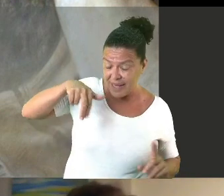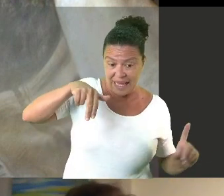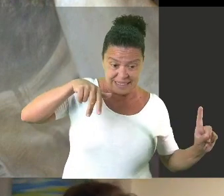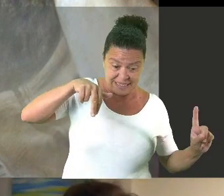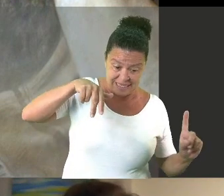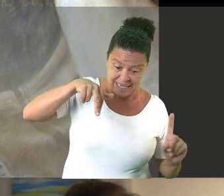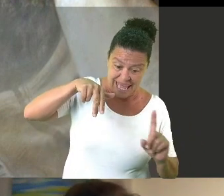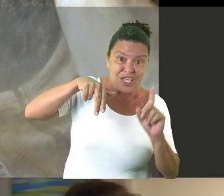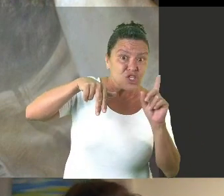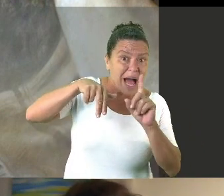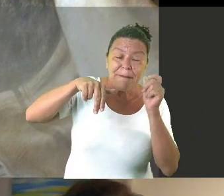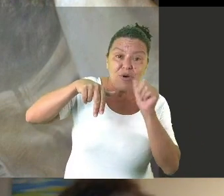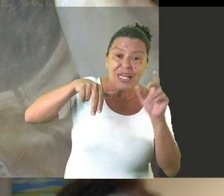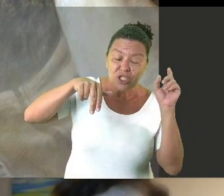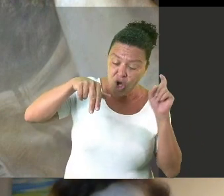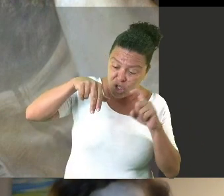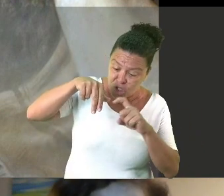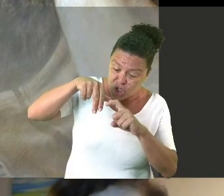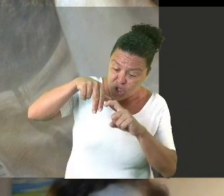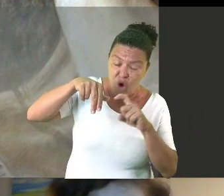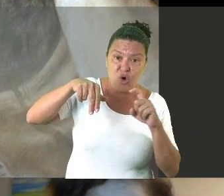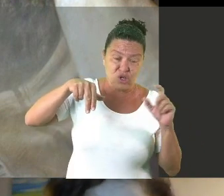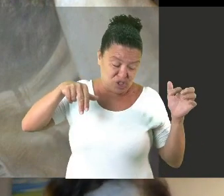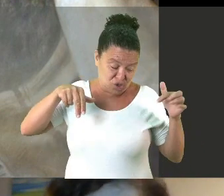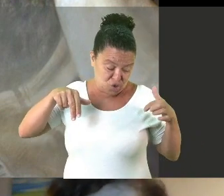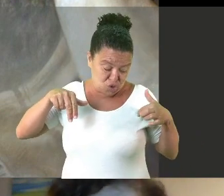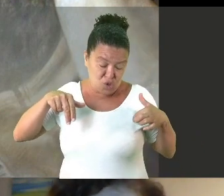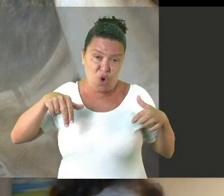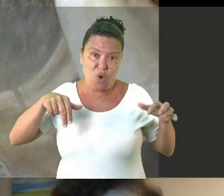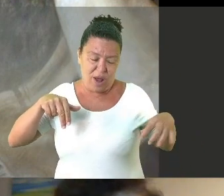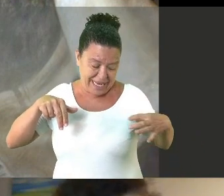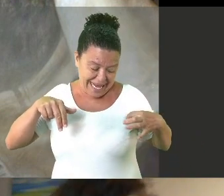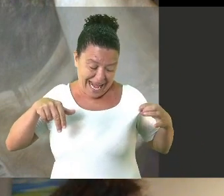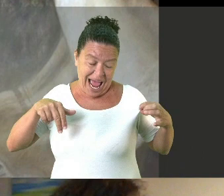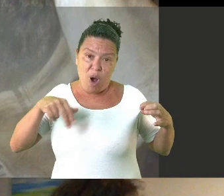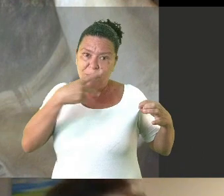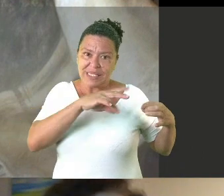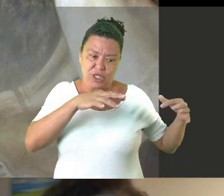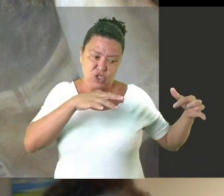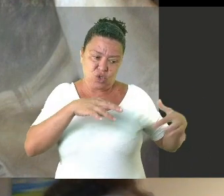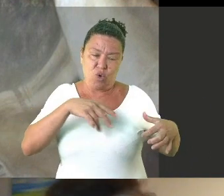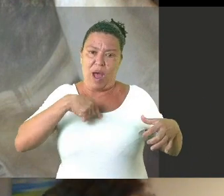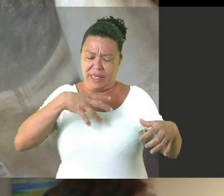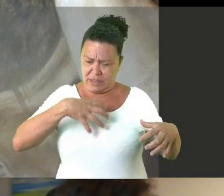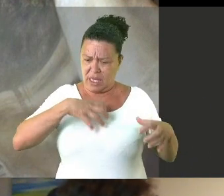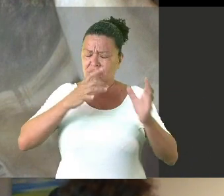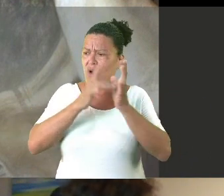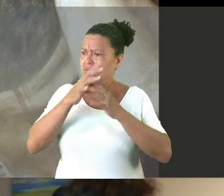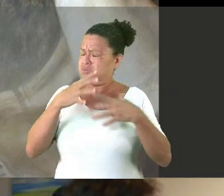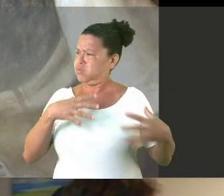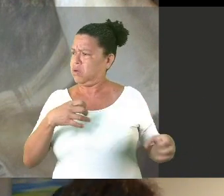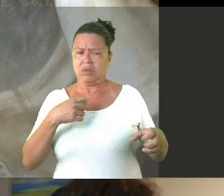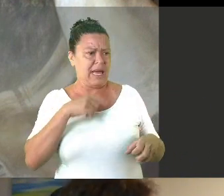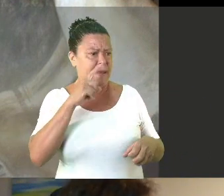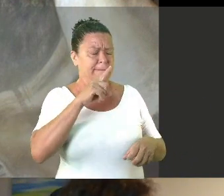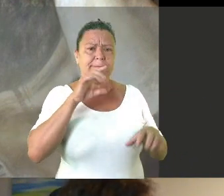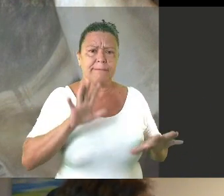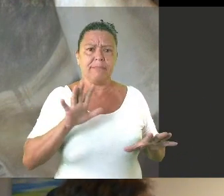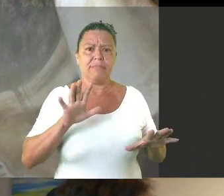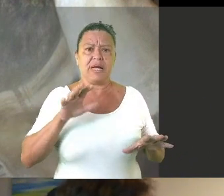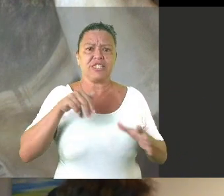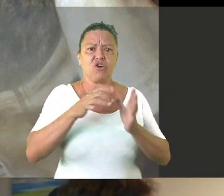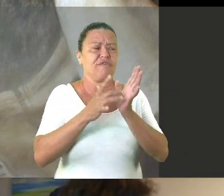saído dele, uma força, uma energia havia saído dele. E ele disse, então ele parou